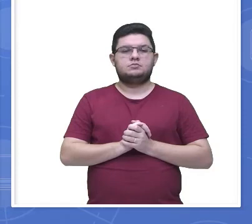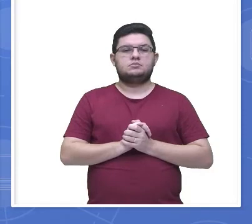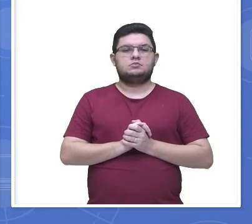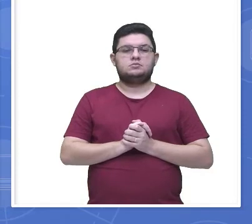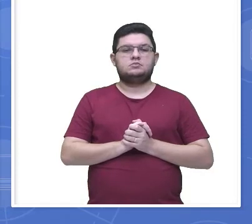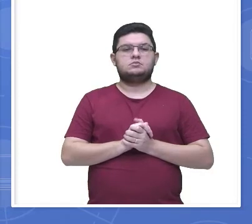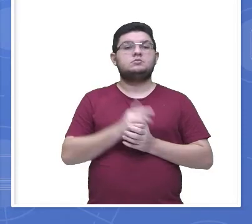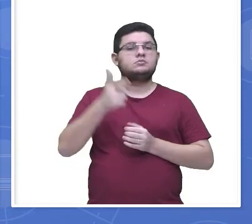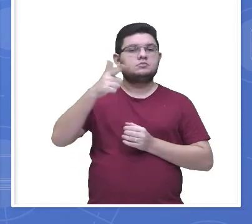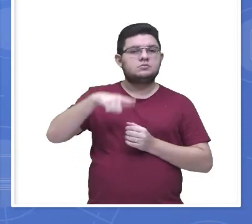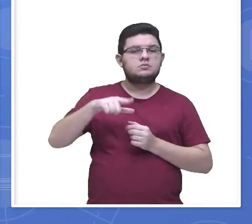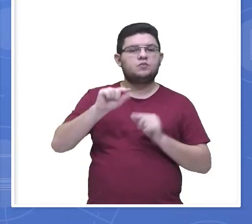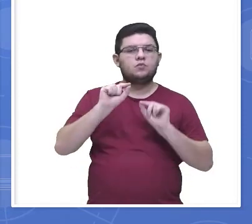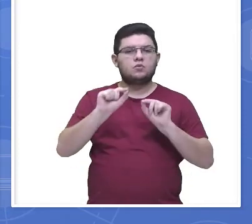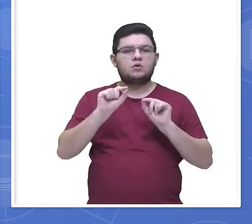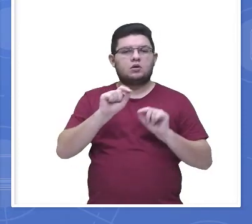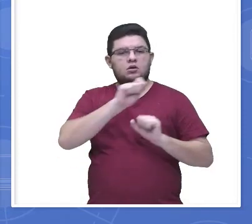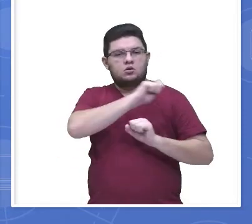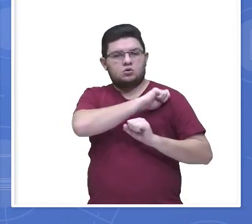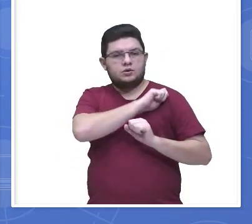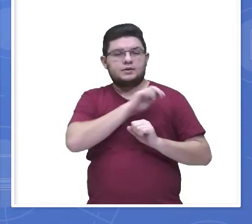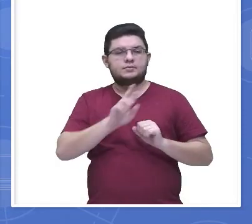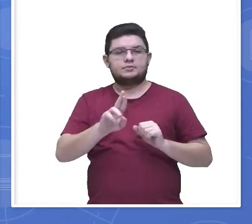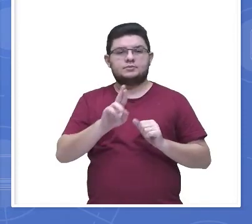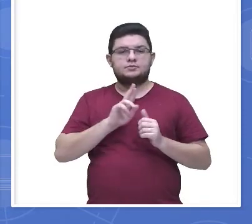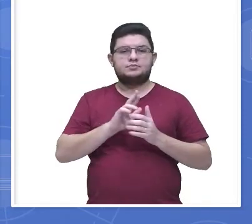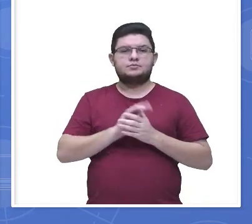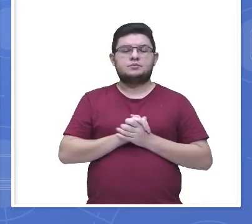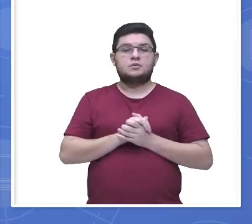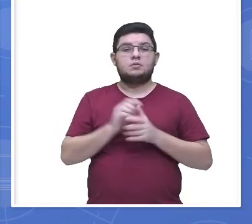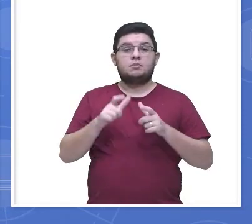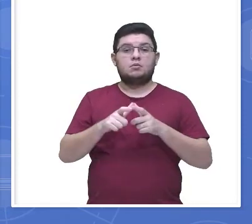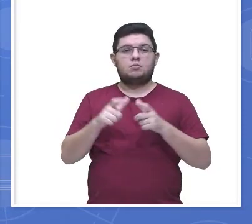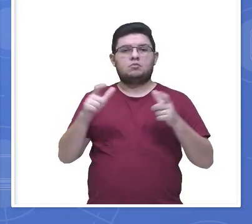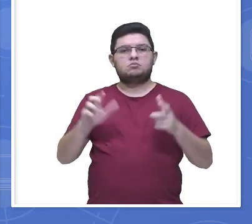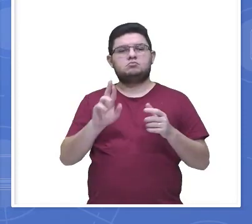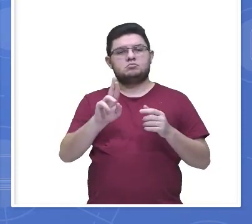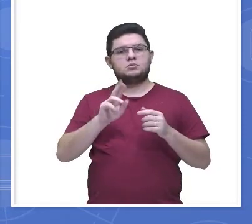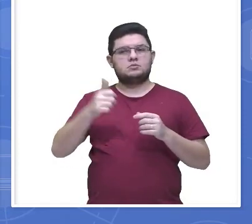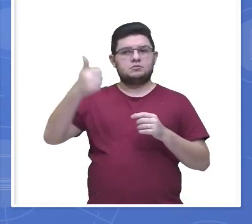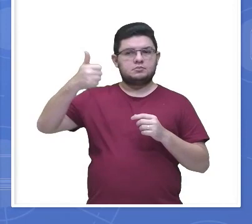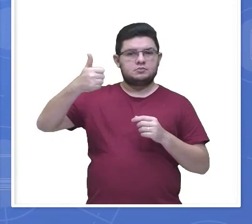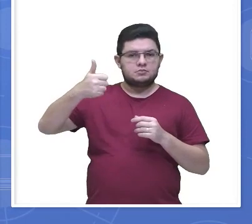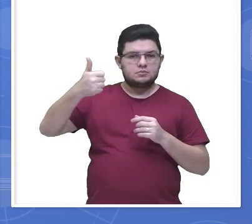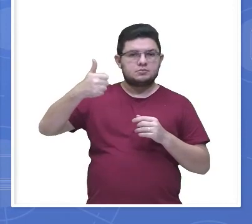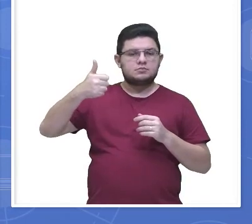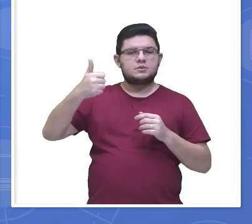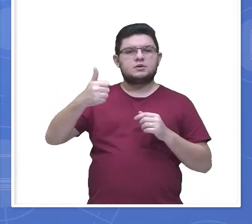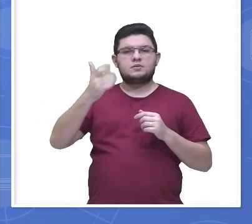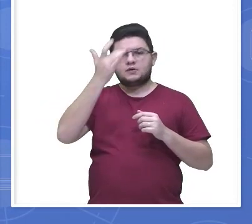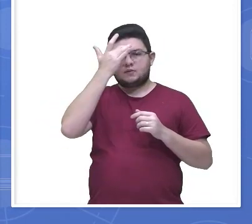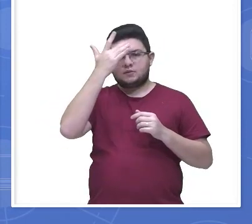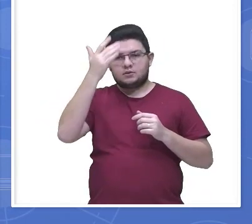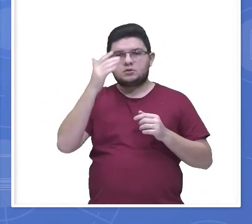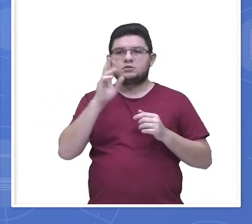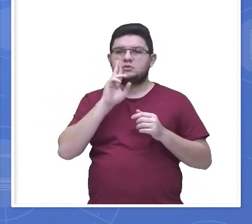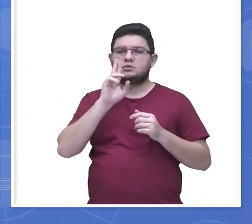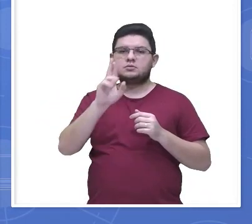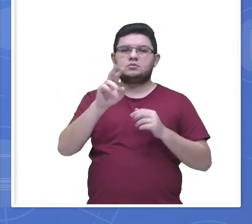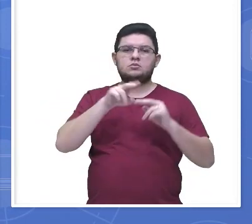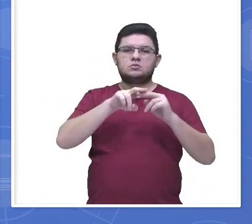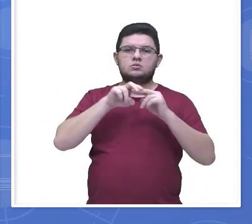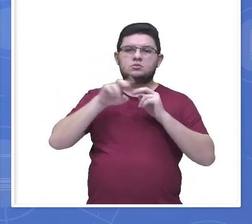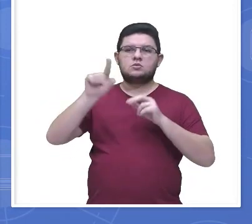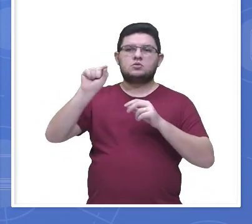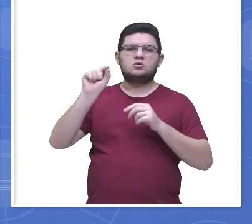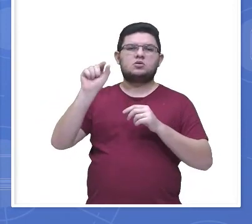segunda questão? A maioria aí respondendo a primeira, né? A primeira sempre é mais prática de responder, porque é de marcar, né?